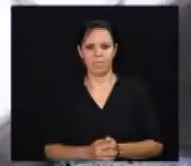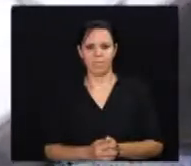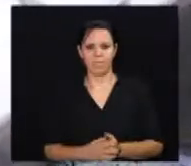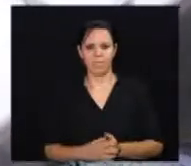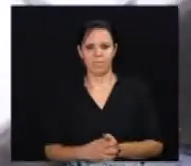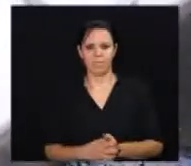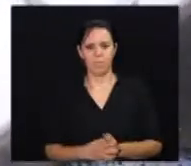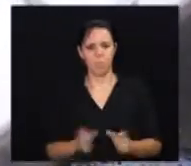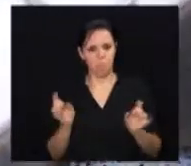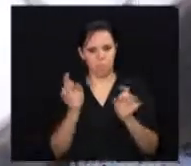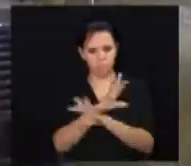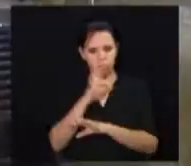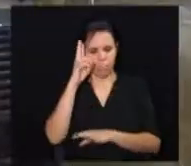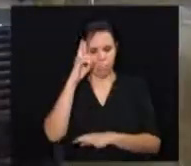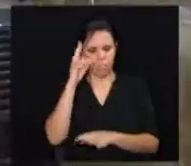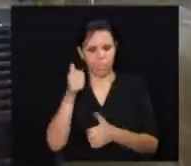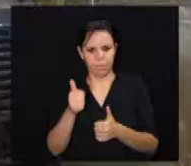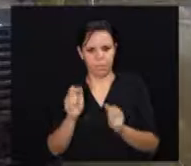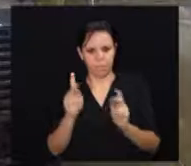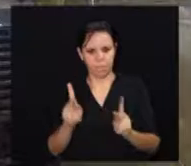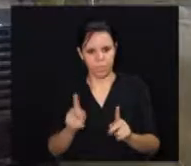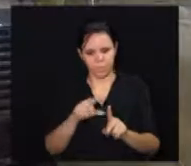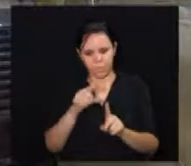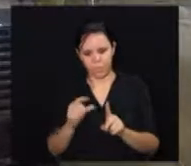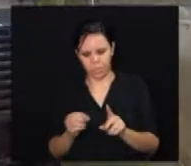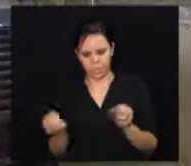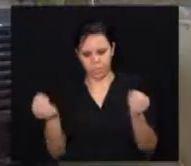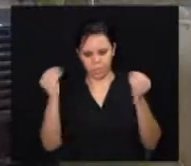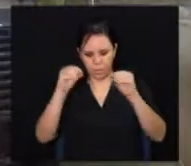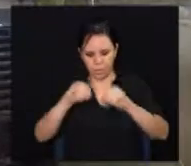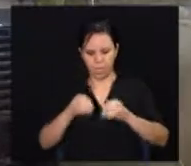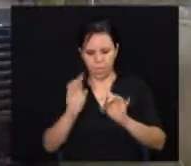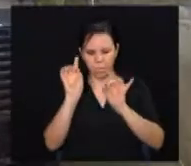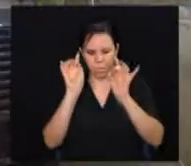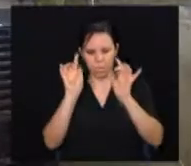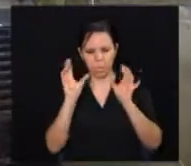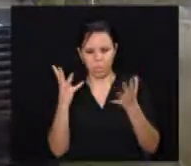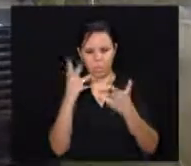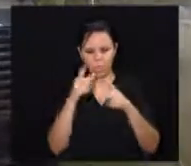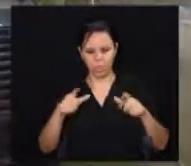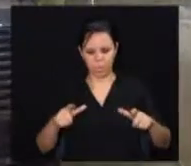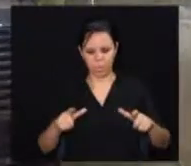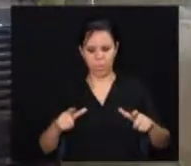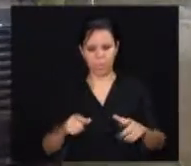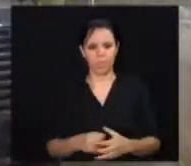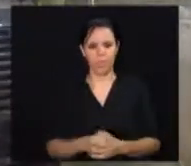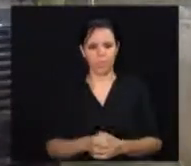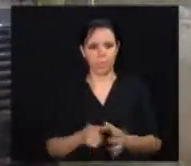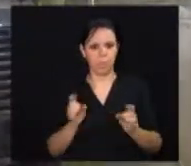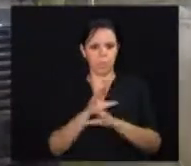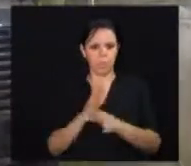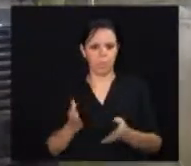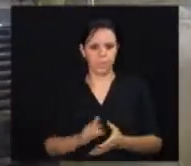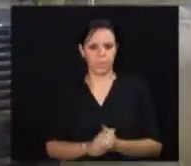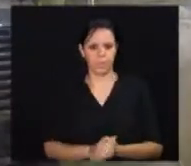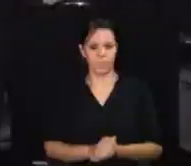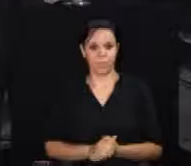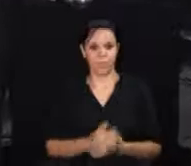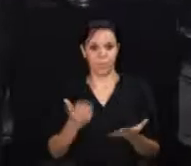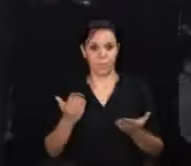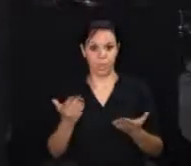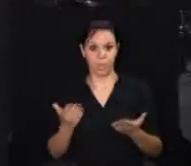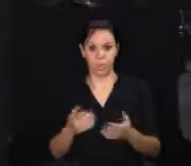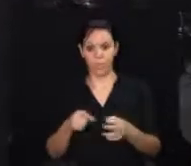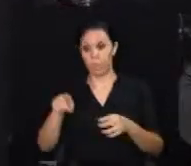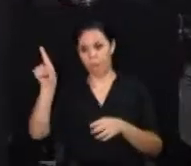Prontinho, chefe? Prontinho. Um manjericãozinho pra gente enfeitar o nosso prato. Bom. E tá pronto. Bom, então agora a gente vai voltar lá